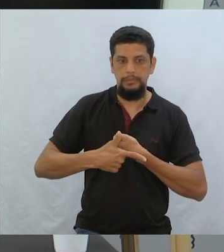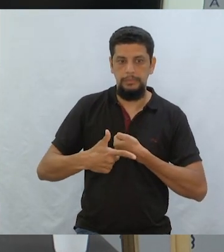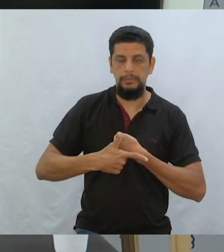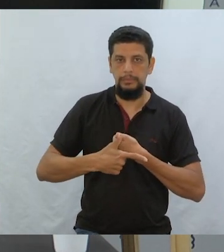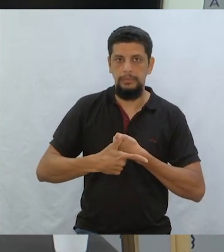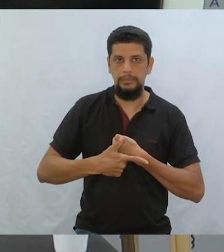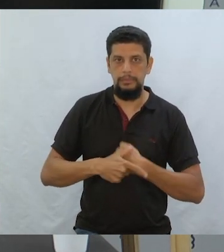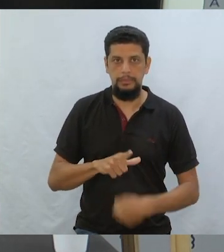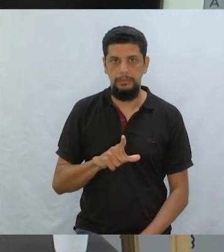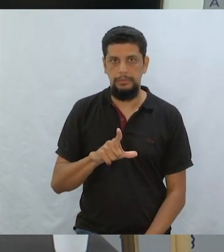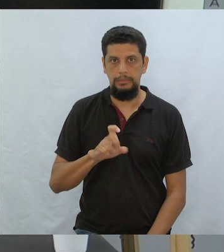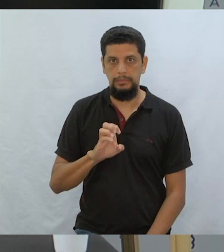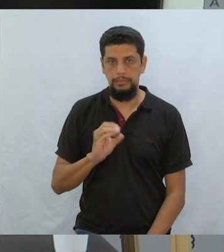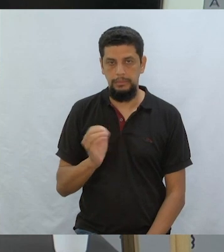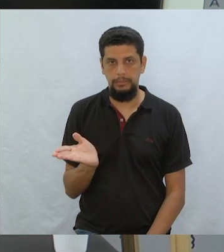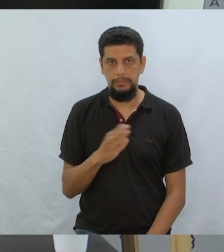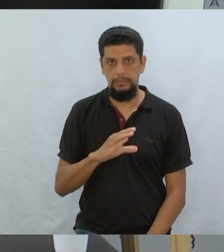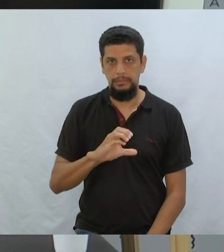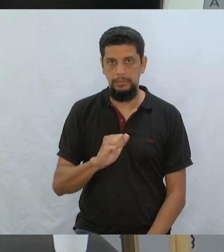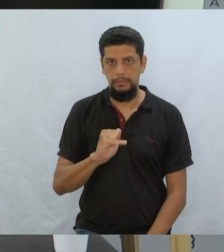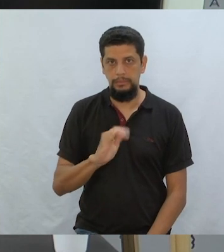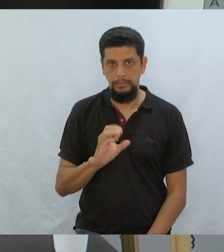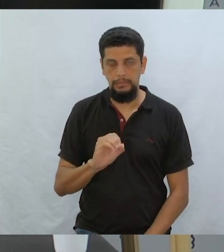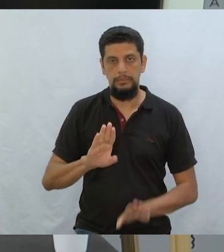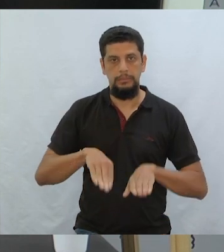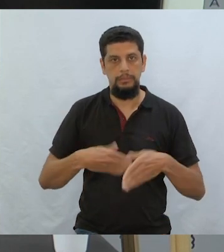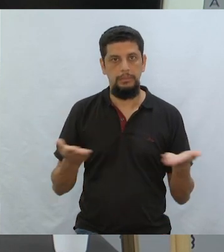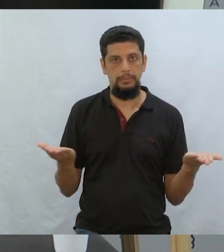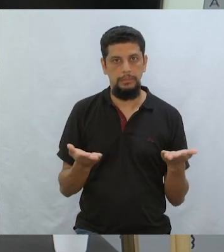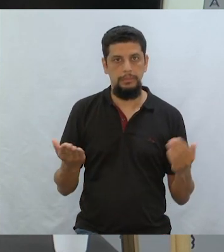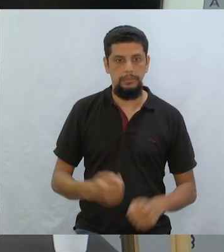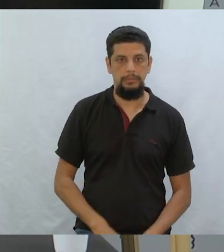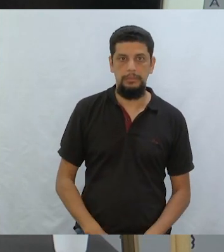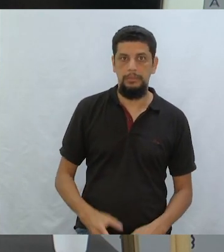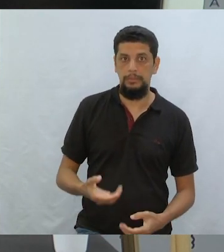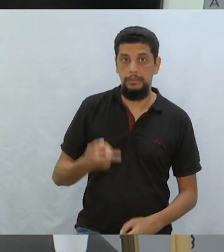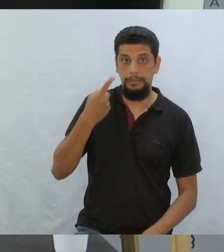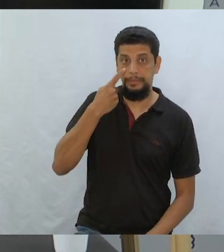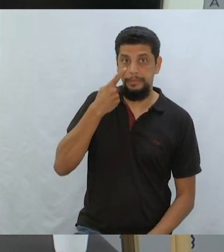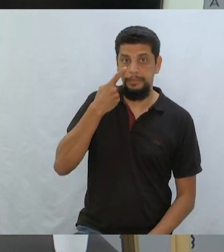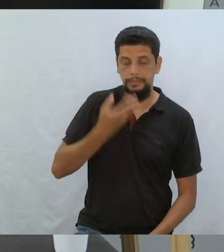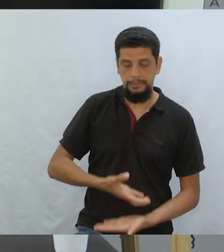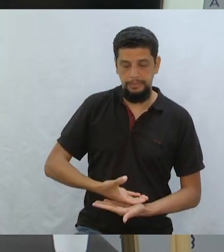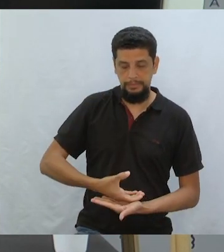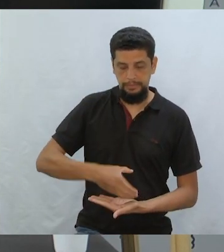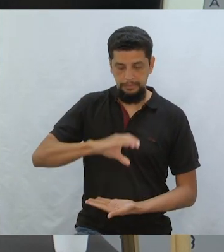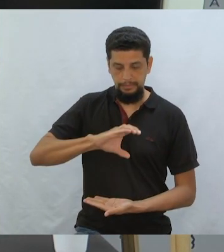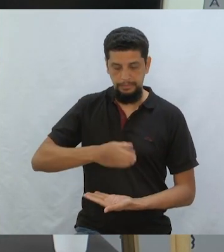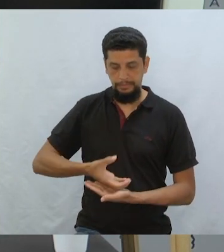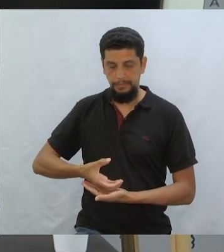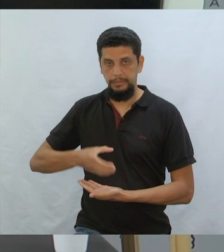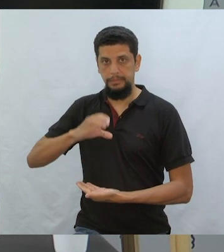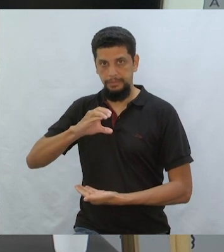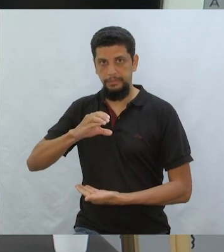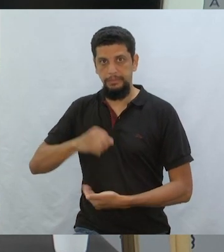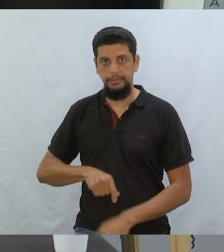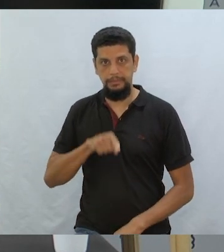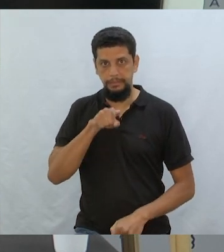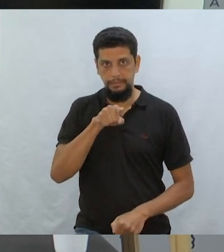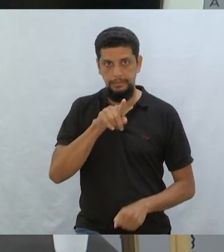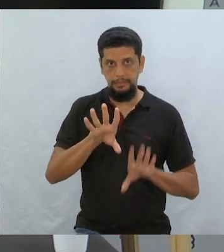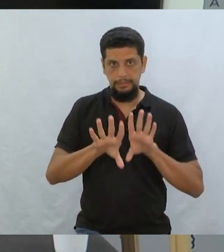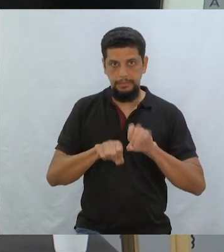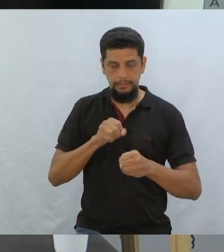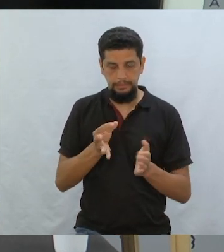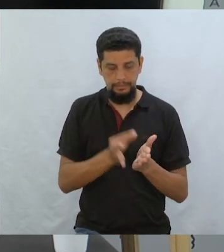Caio, viu quem tem mais, né? Que foi o Caio. Agora, então, a gente vai para o nosso pote. Lembram do lado do nosso pote?